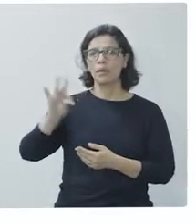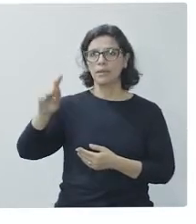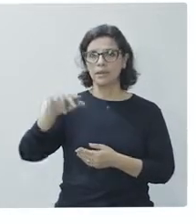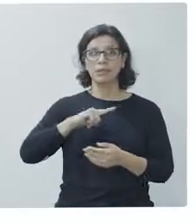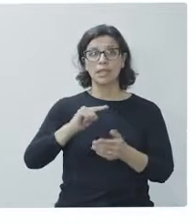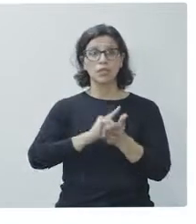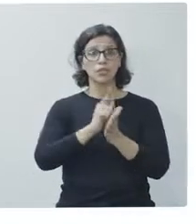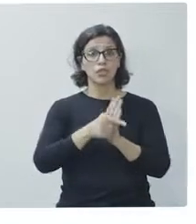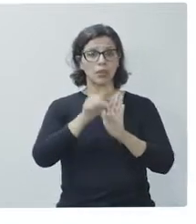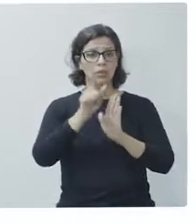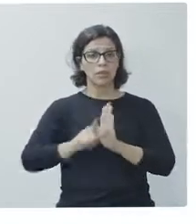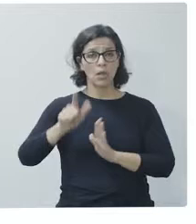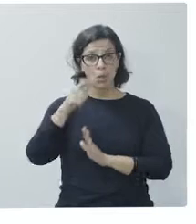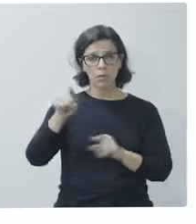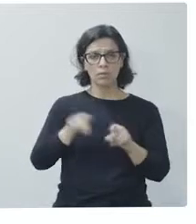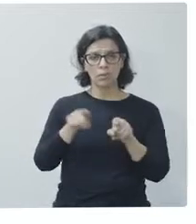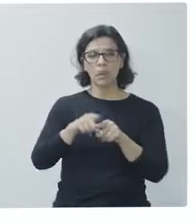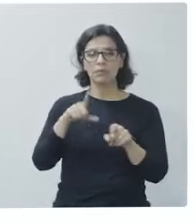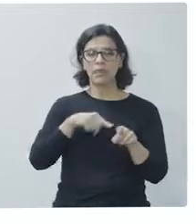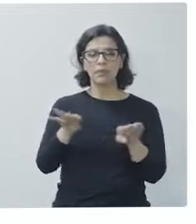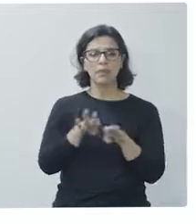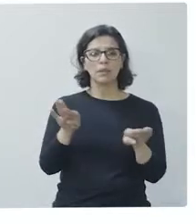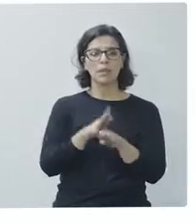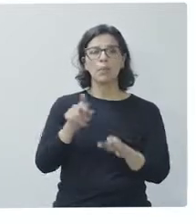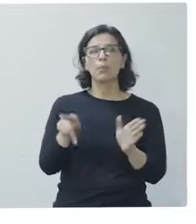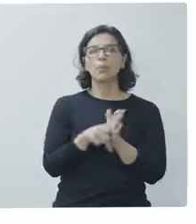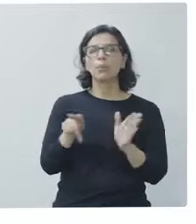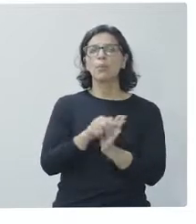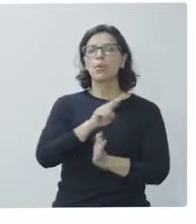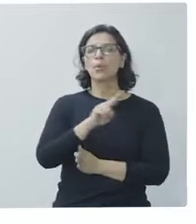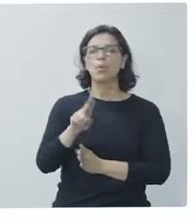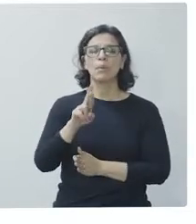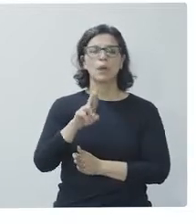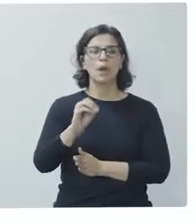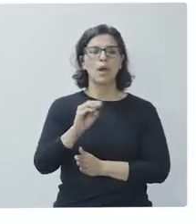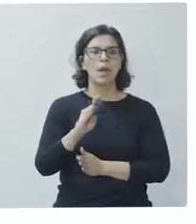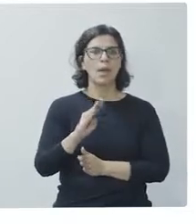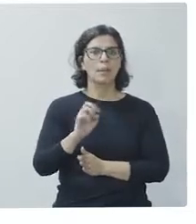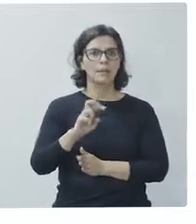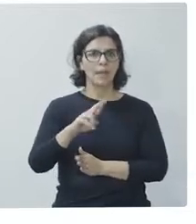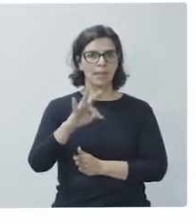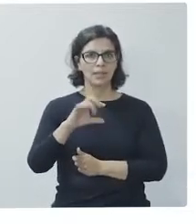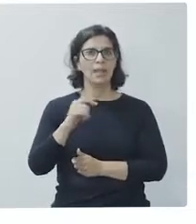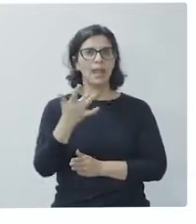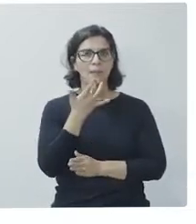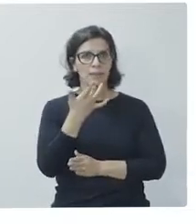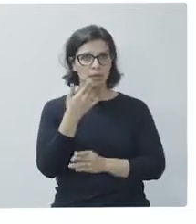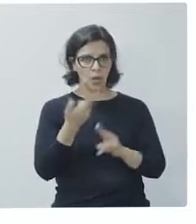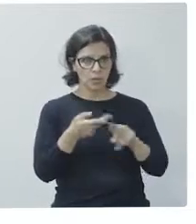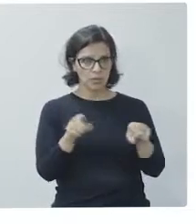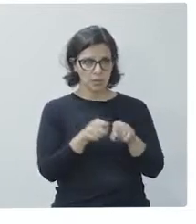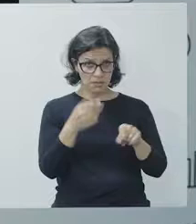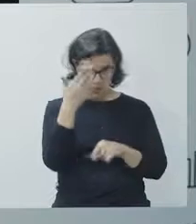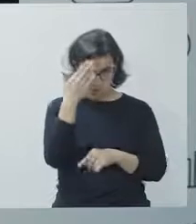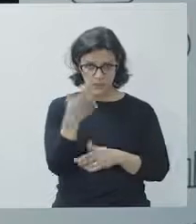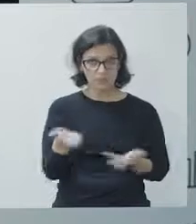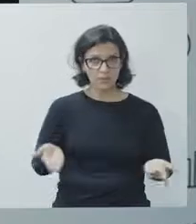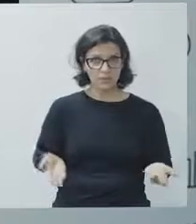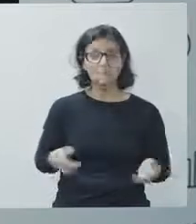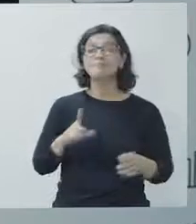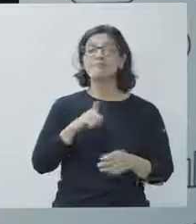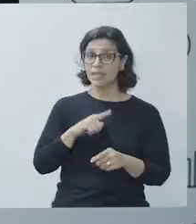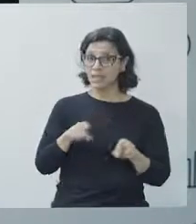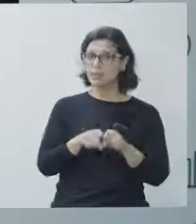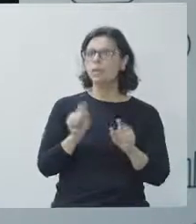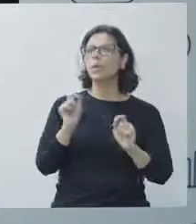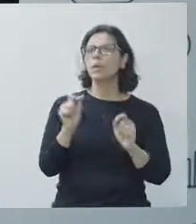outros gêneros literários e possui o pseudônimo de Robert Galbraith? Vocês sabiam disso? Olha só, nós temos